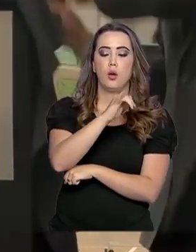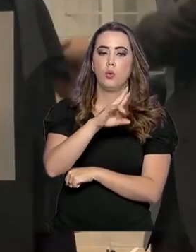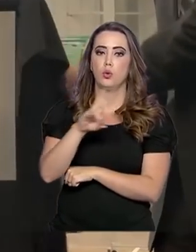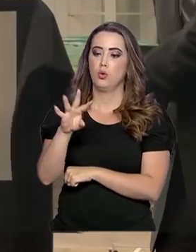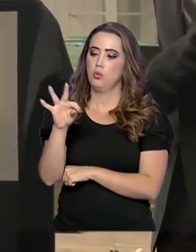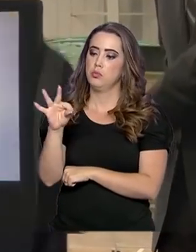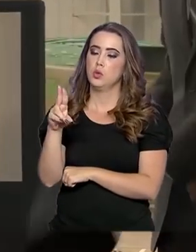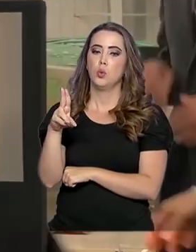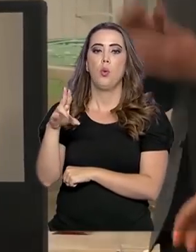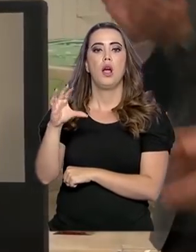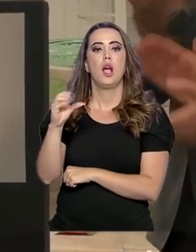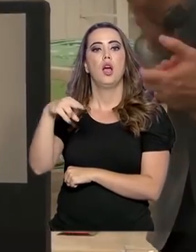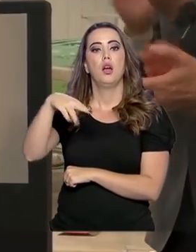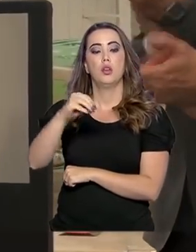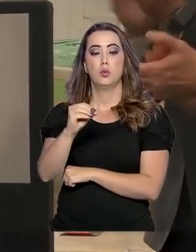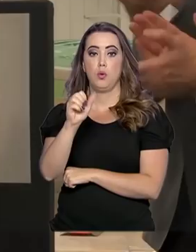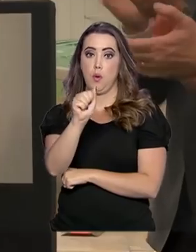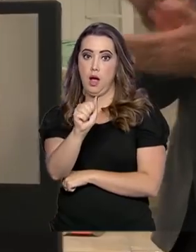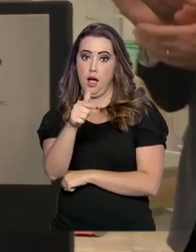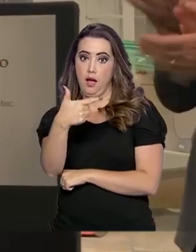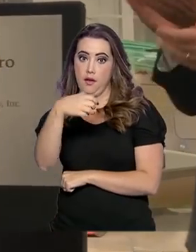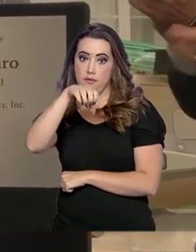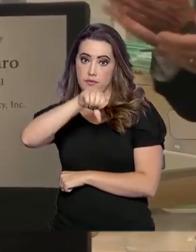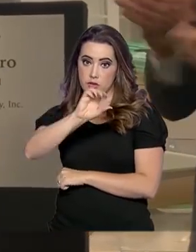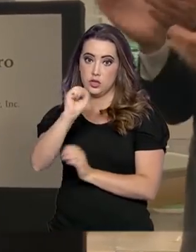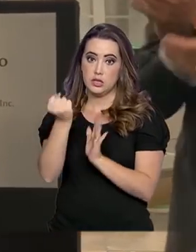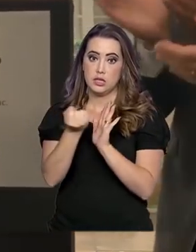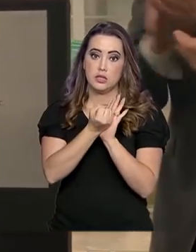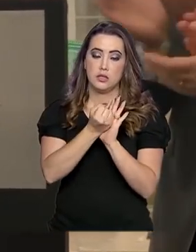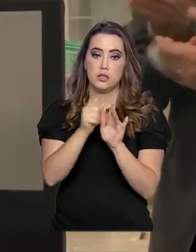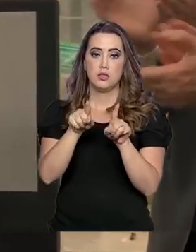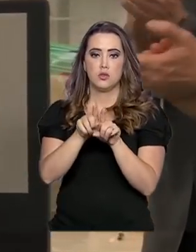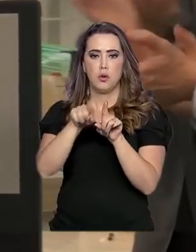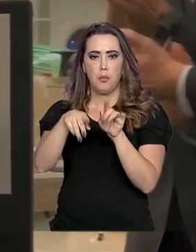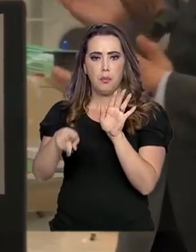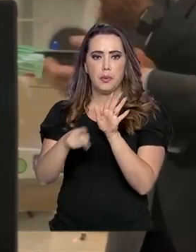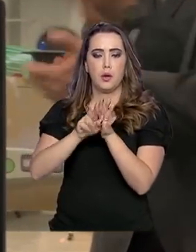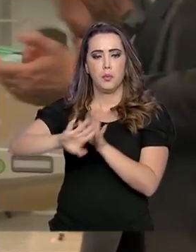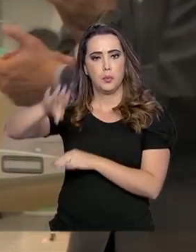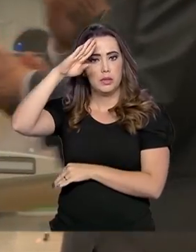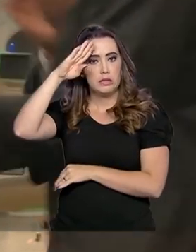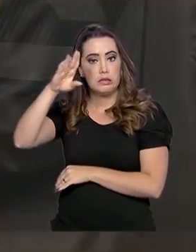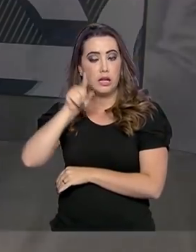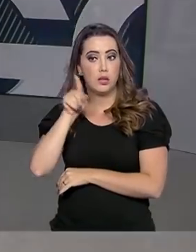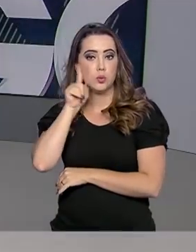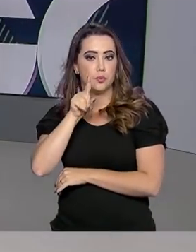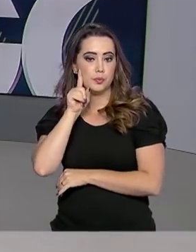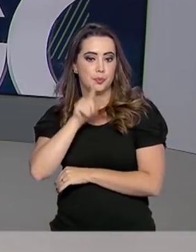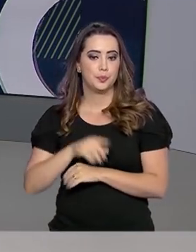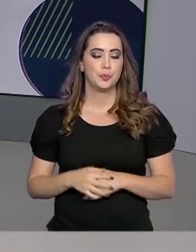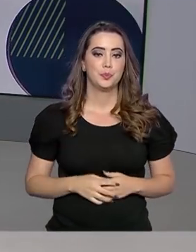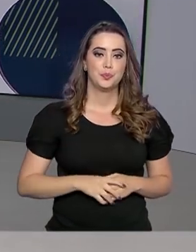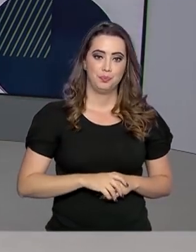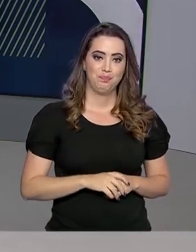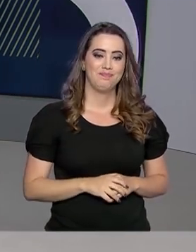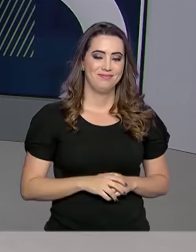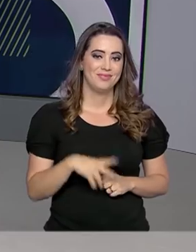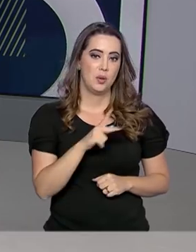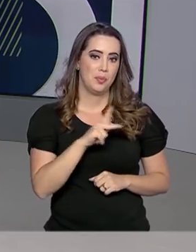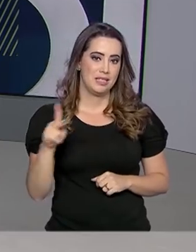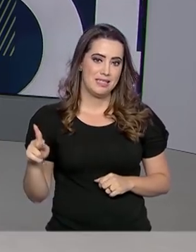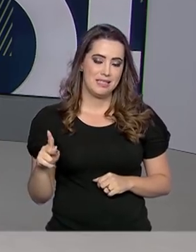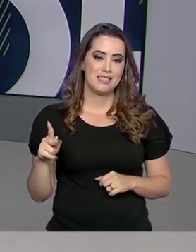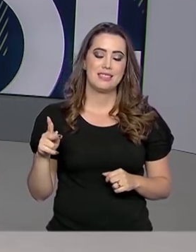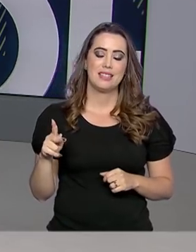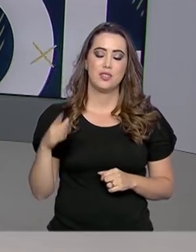É a única aeronave de ataque leve com um certificado de tipo militar da Força Aérea dos Estados Unidos. O presidente falou